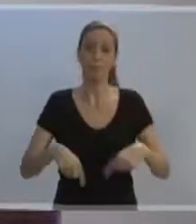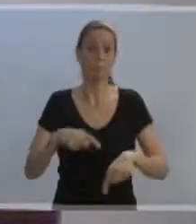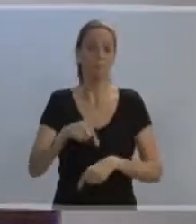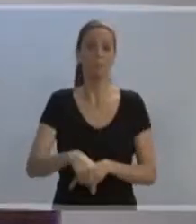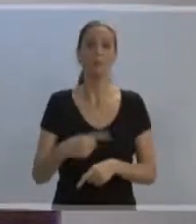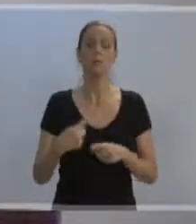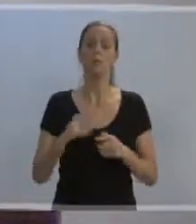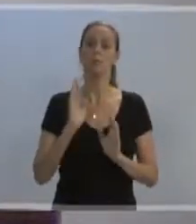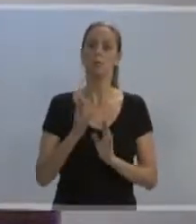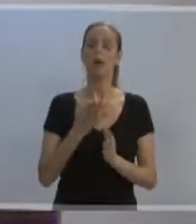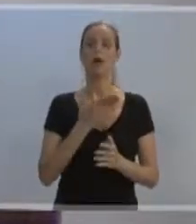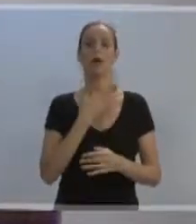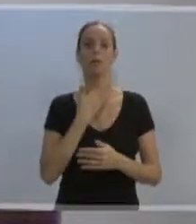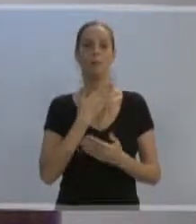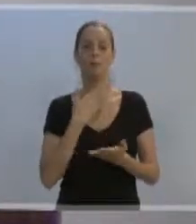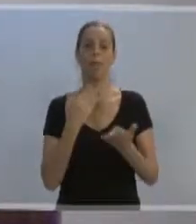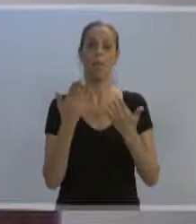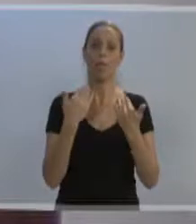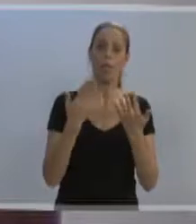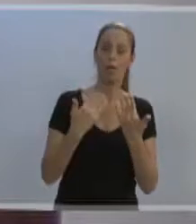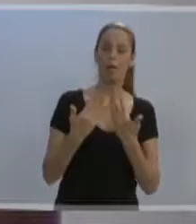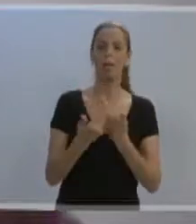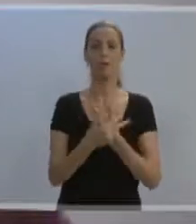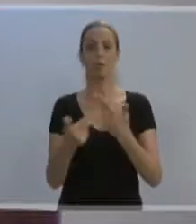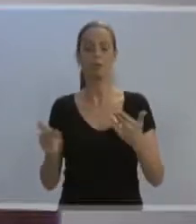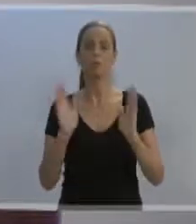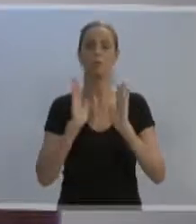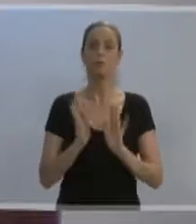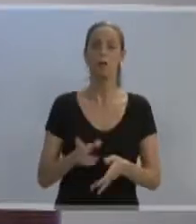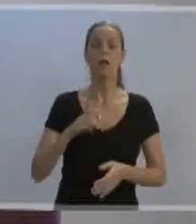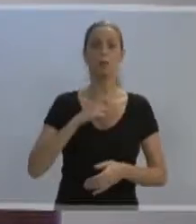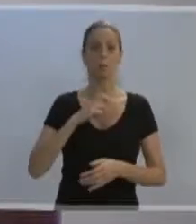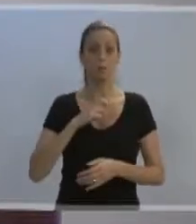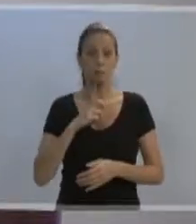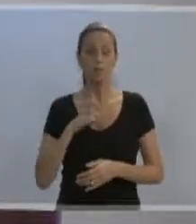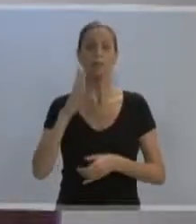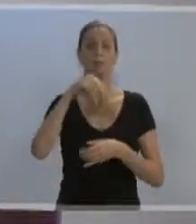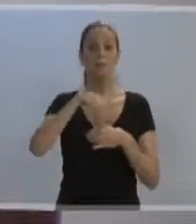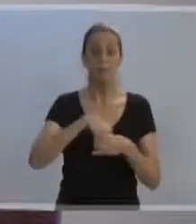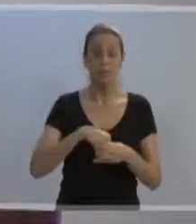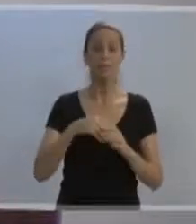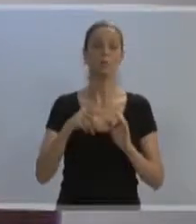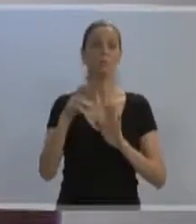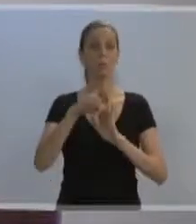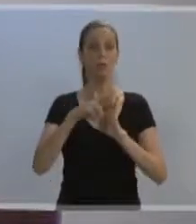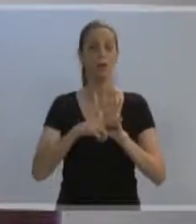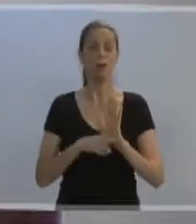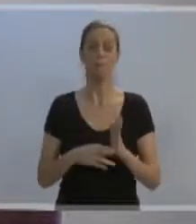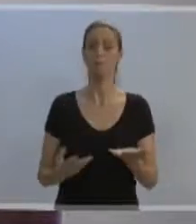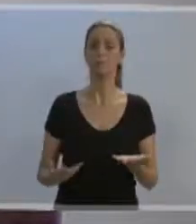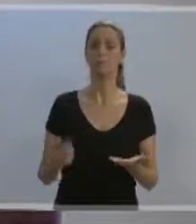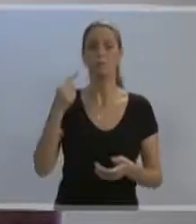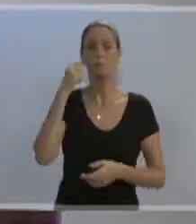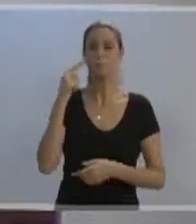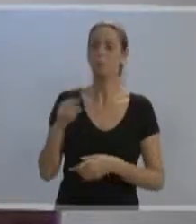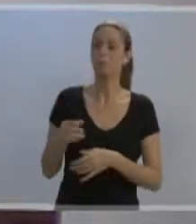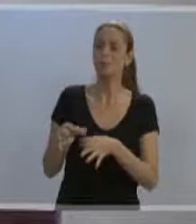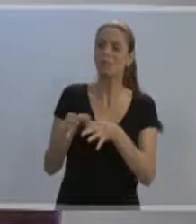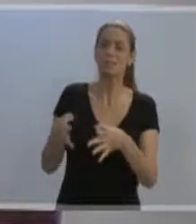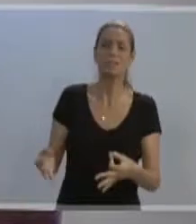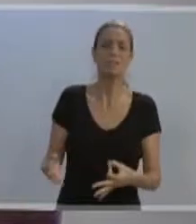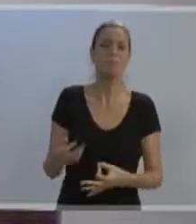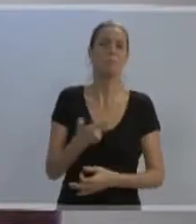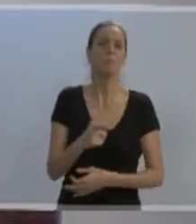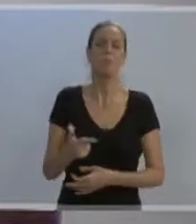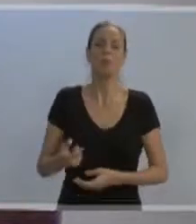na discussão no sentido encaminhar aquilo que já é previsto não se evolui e é simples foi o custo disso então